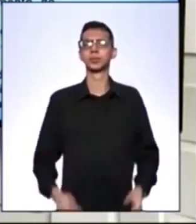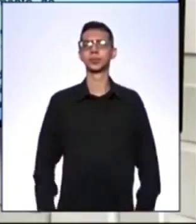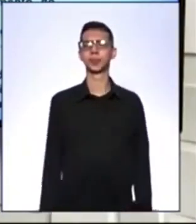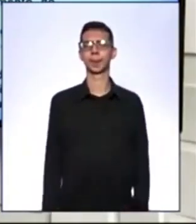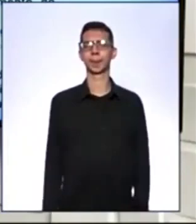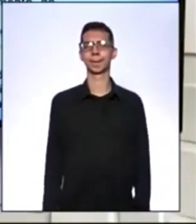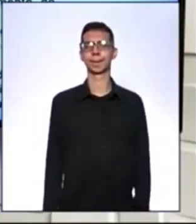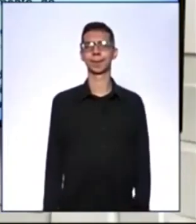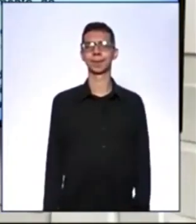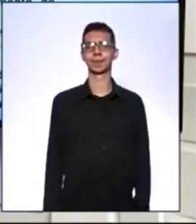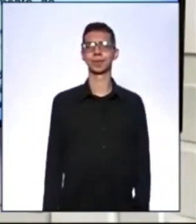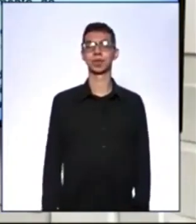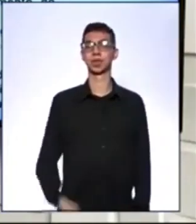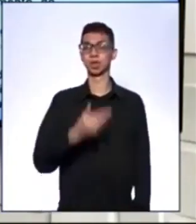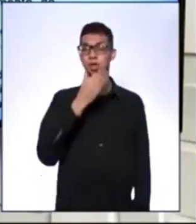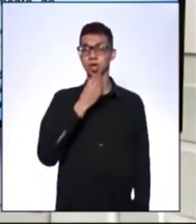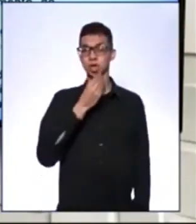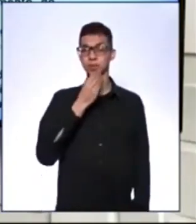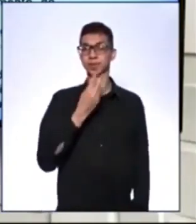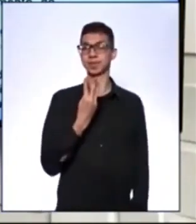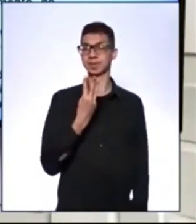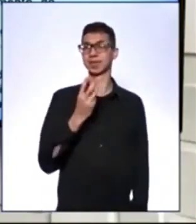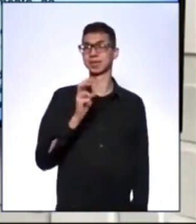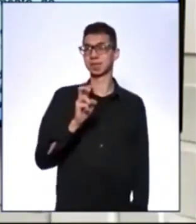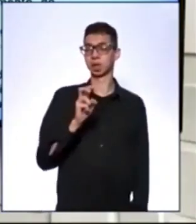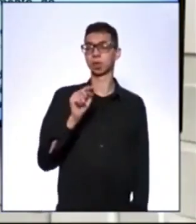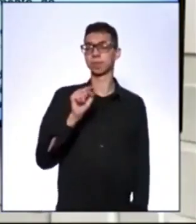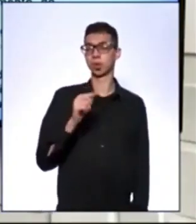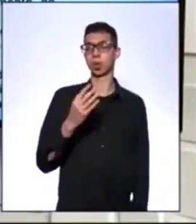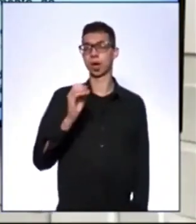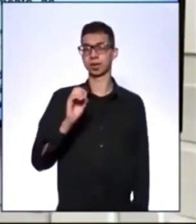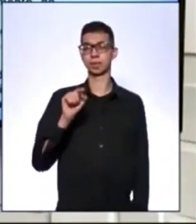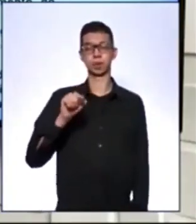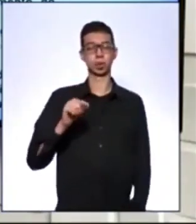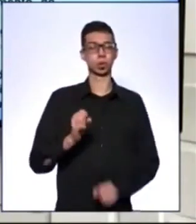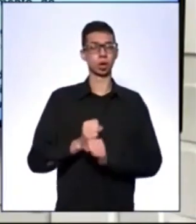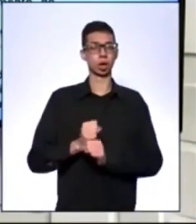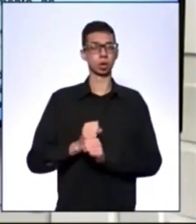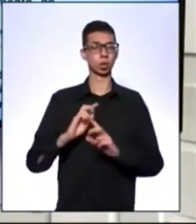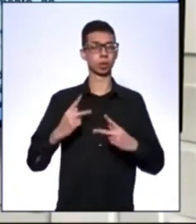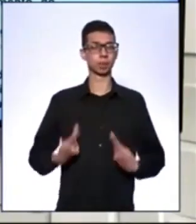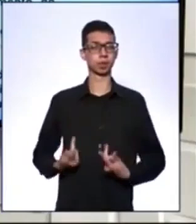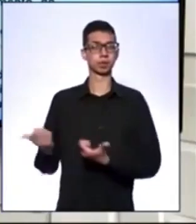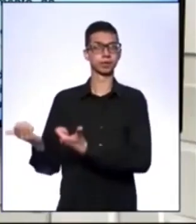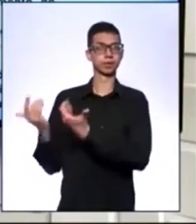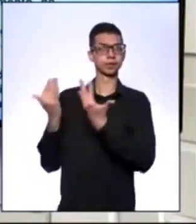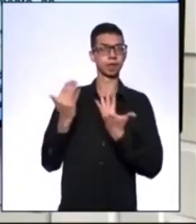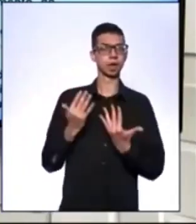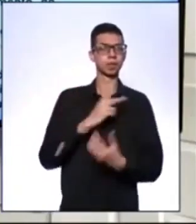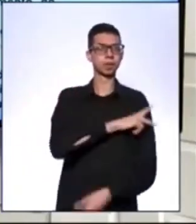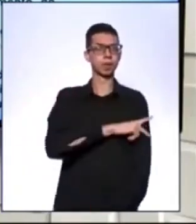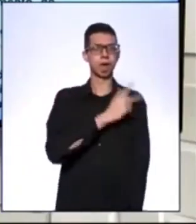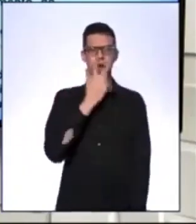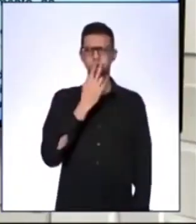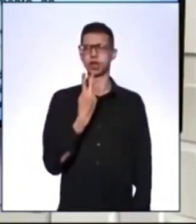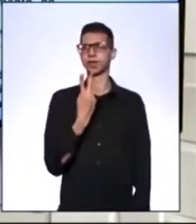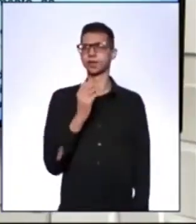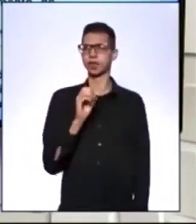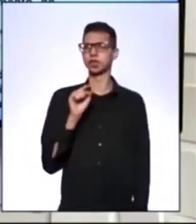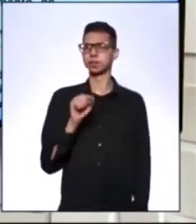e já chegou no Piauí 35, 40 mil anos, não é possível que ele tenha entrado 20 mil anos só.